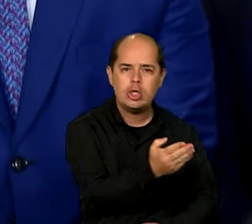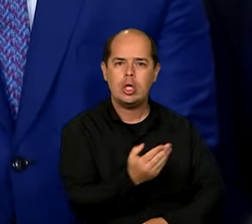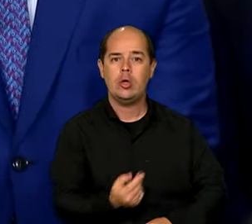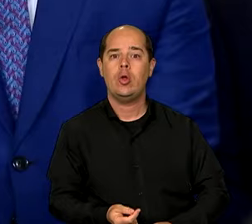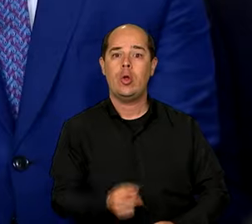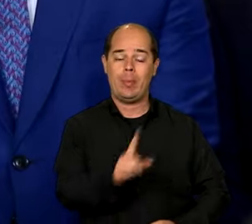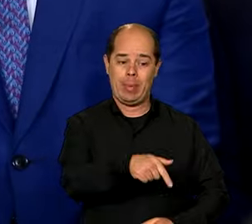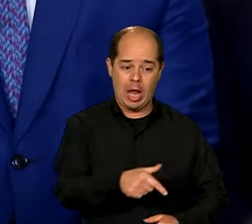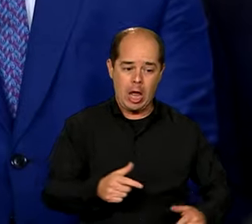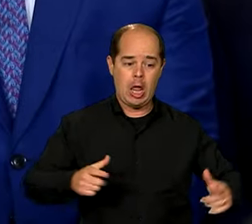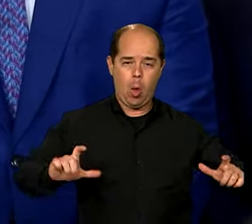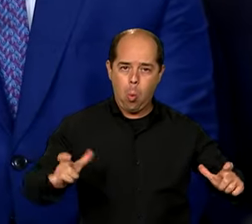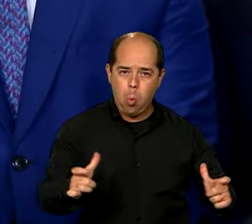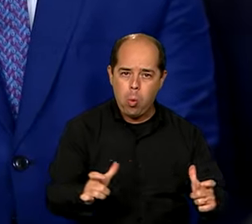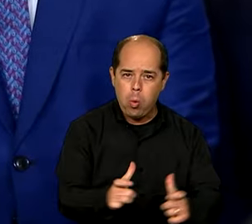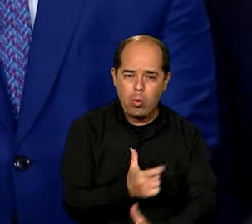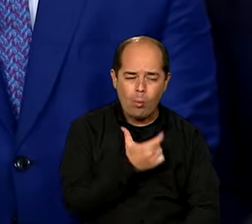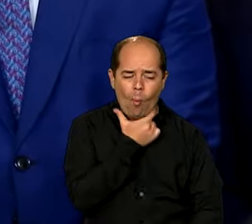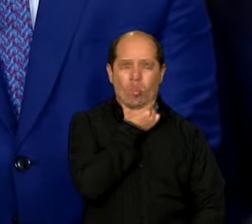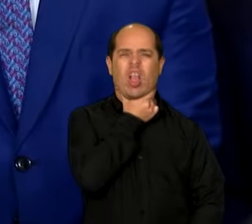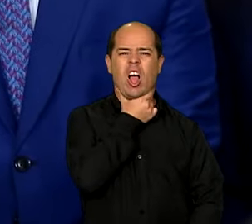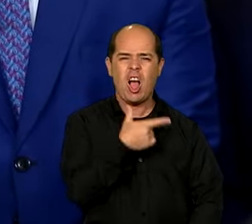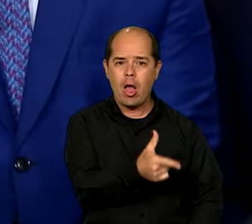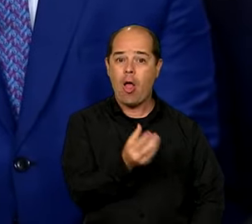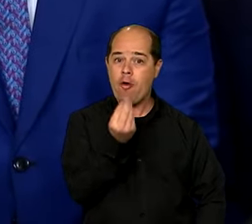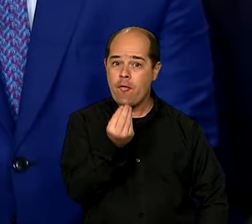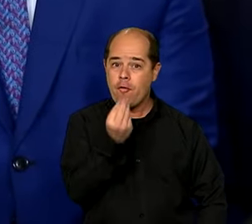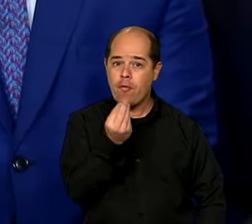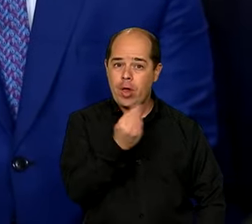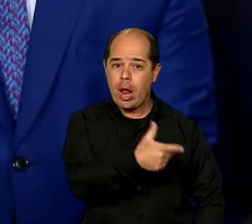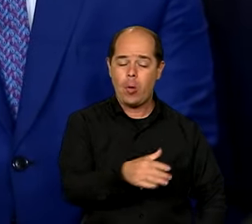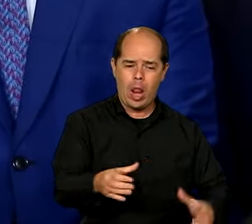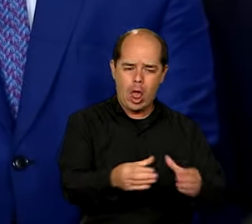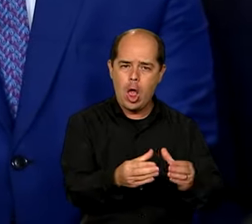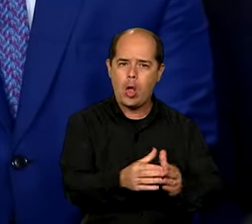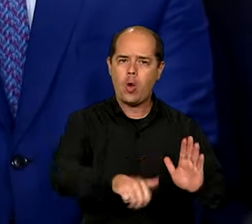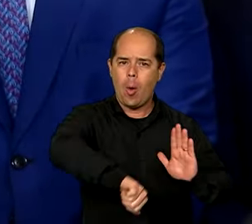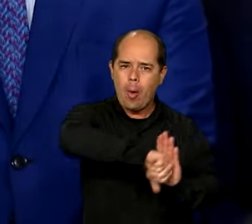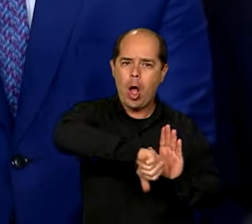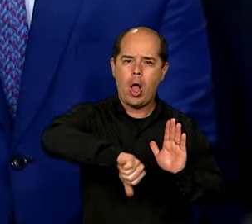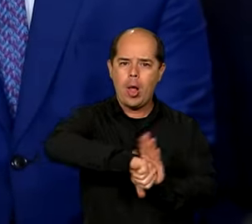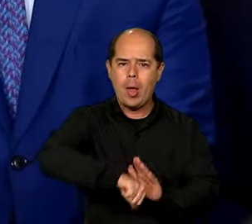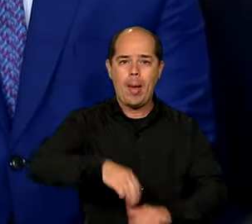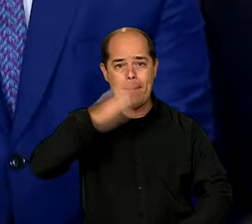descapitalizar, enfraquecer as organizações criminosas em geral, especialmente a